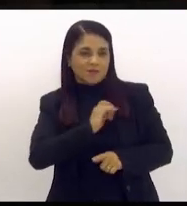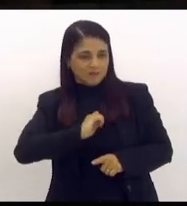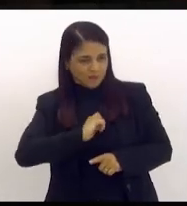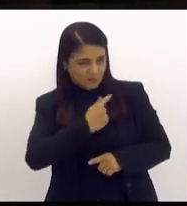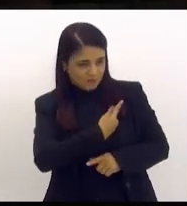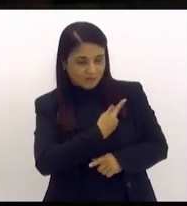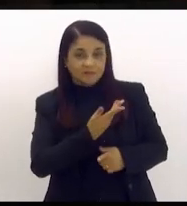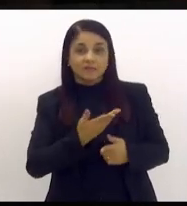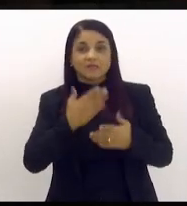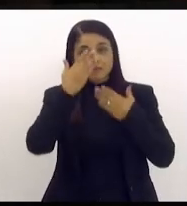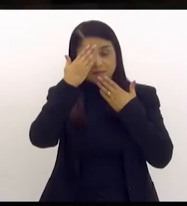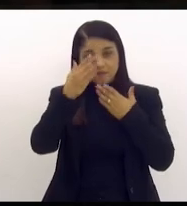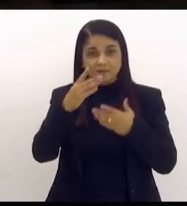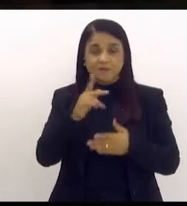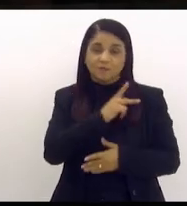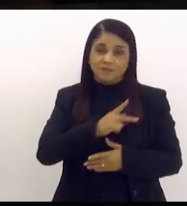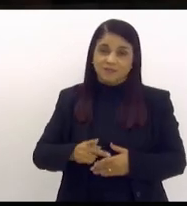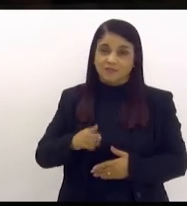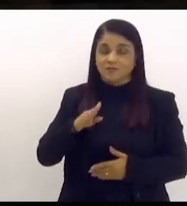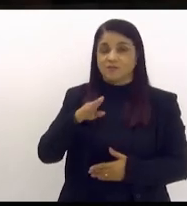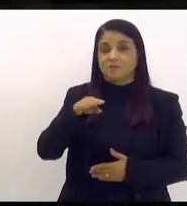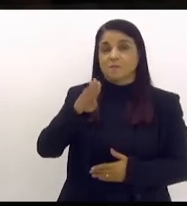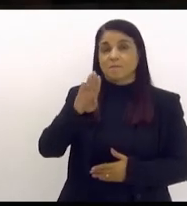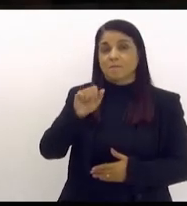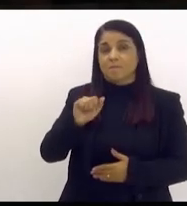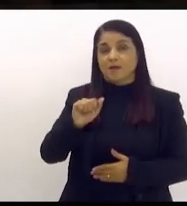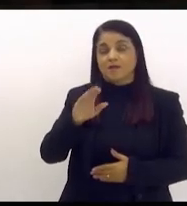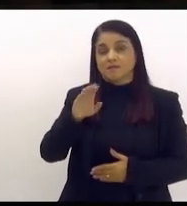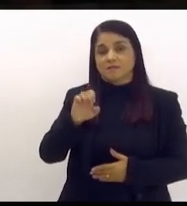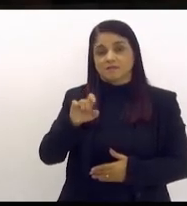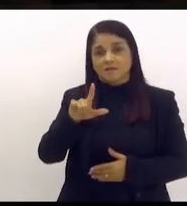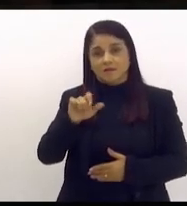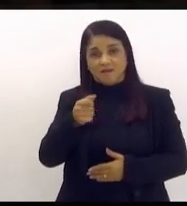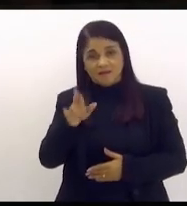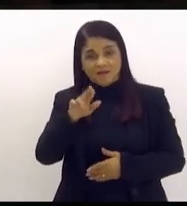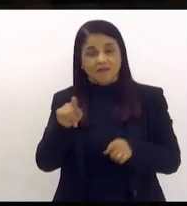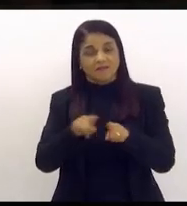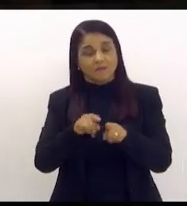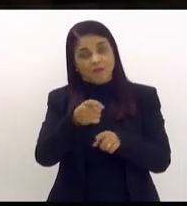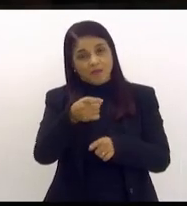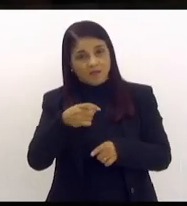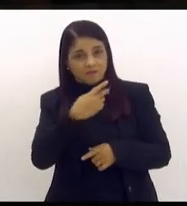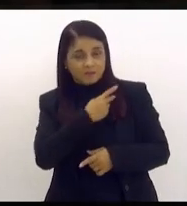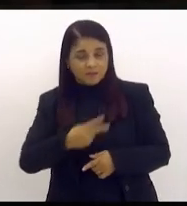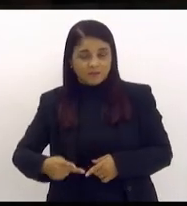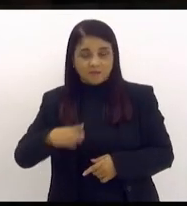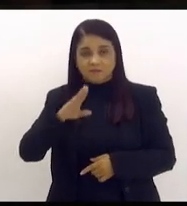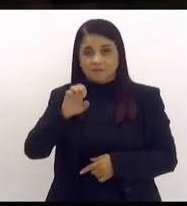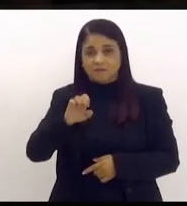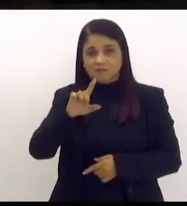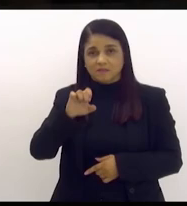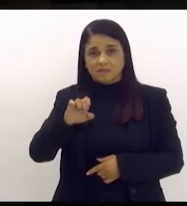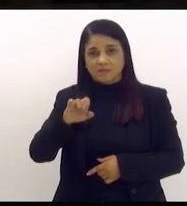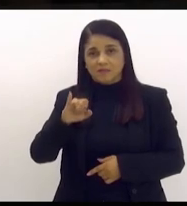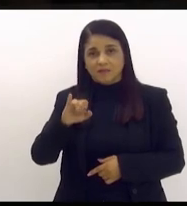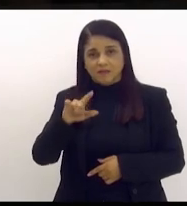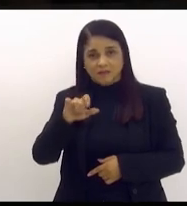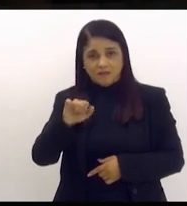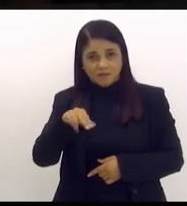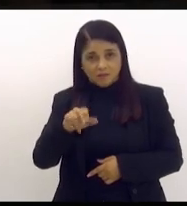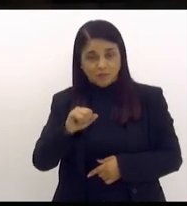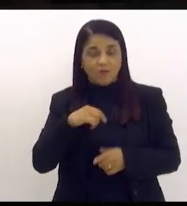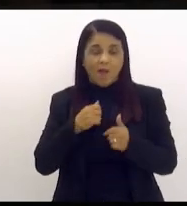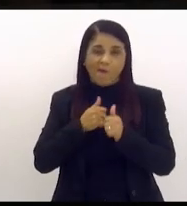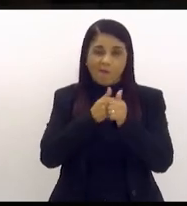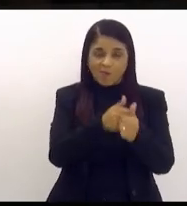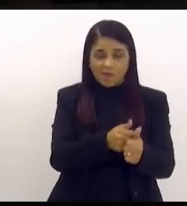e agradecer também ao nosso Presidente Bacelar e ao nosso Presidente André Ceciliano ex-presidente André Ceciliano que todos aqui acompanharam nos